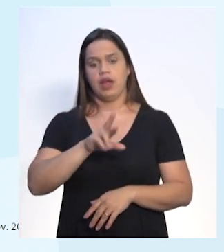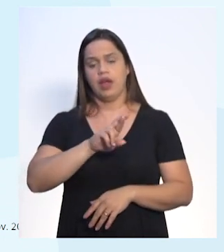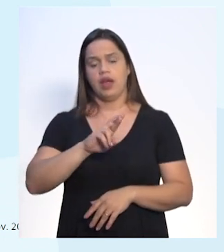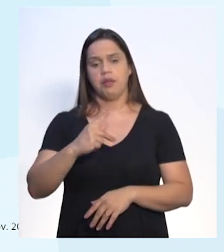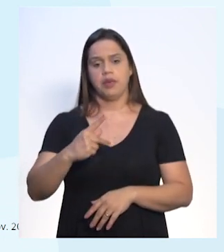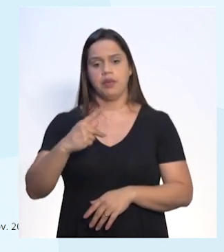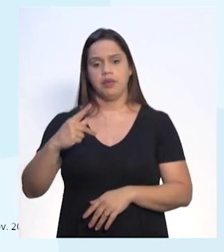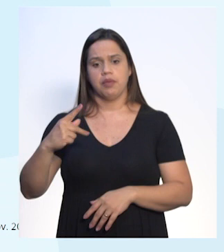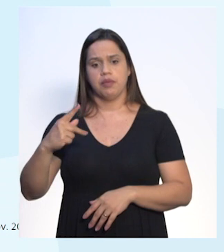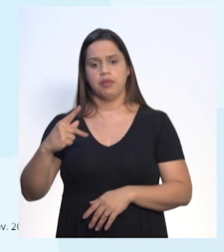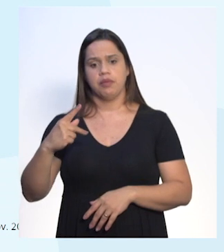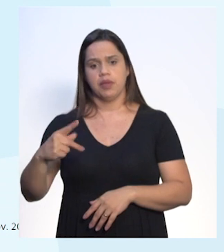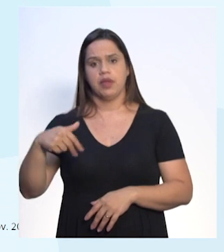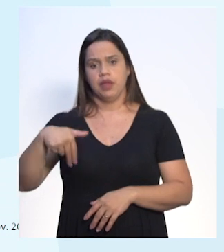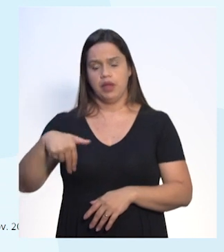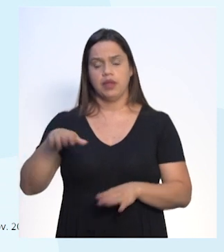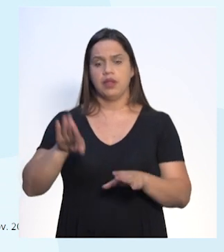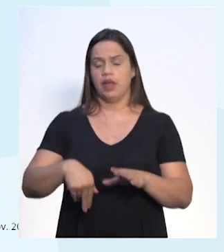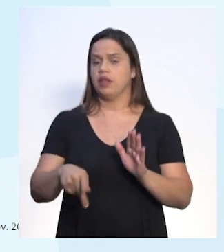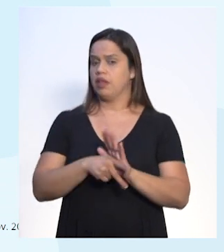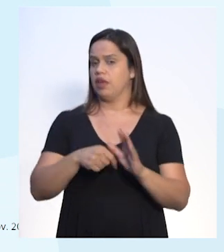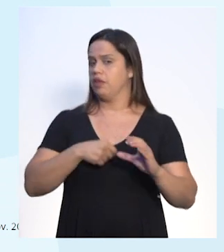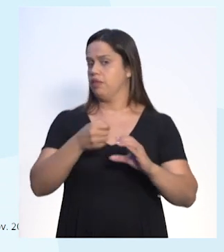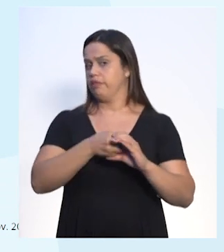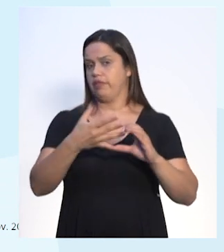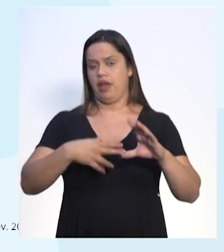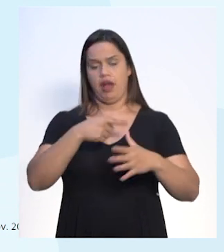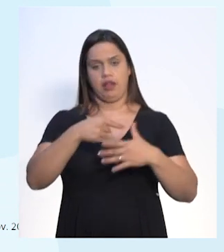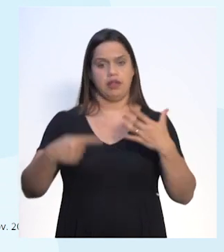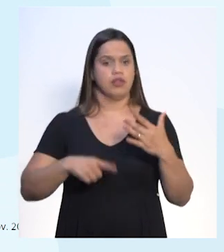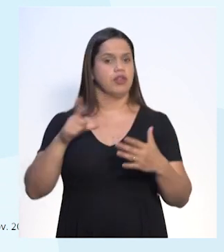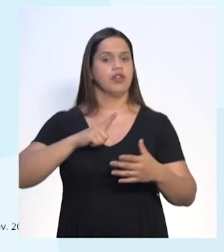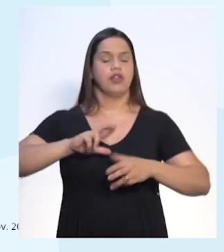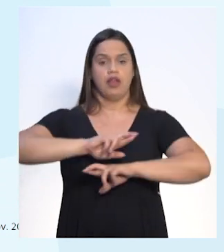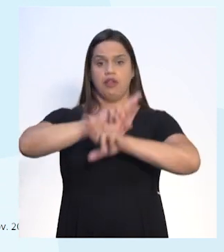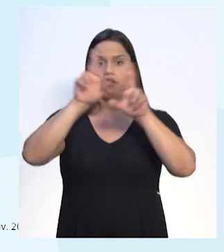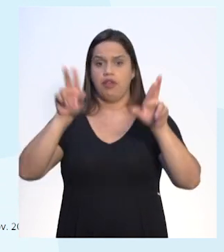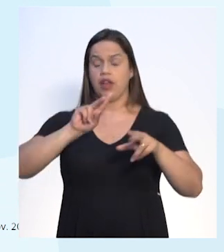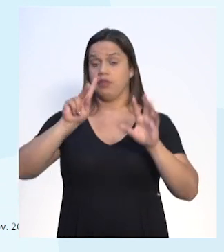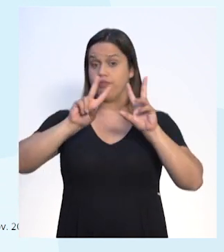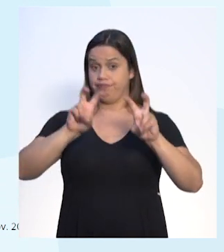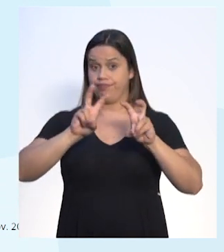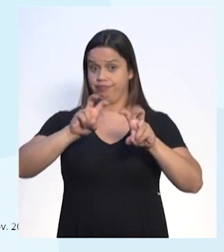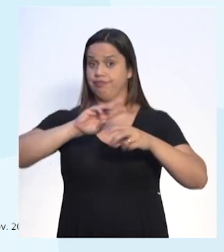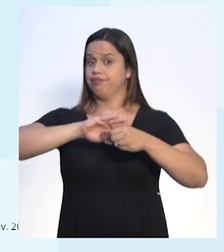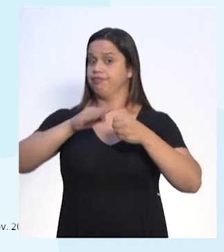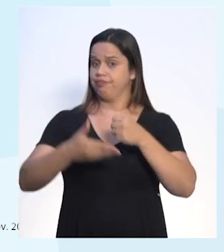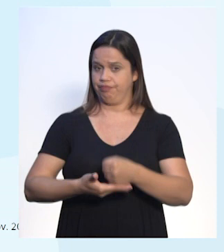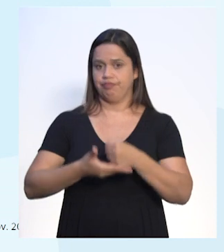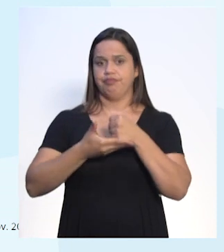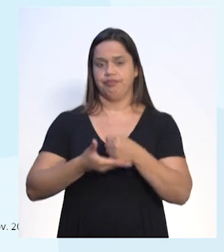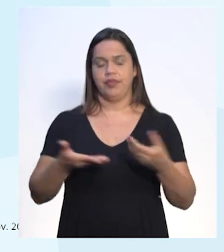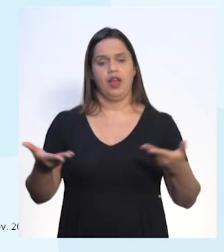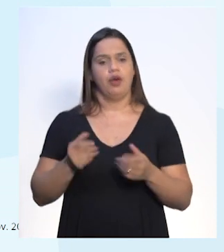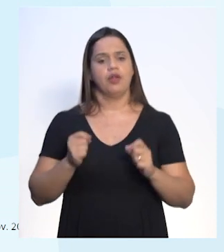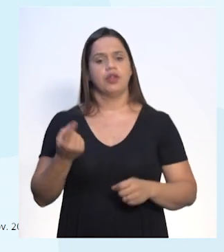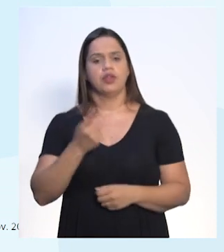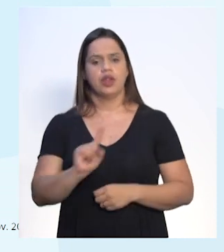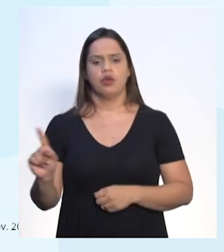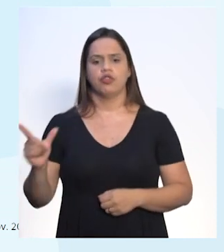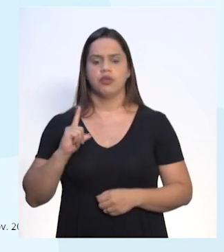vejam também que há diversas características aí dessas questões sustentáveis, tá certo? Aí na